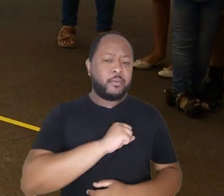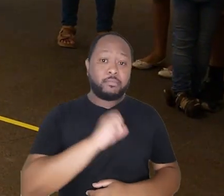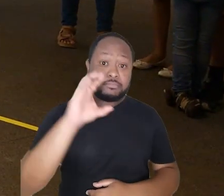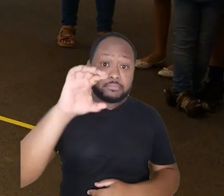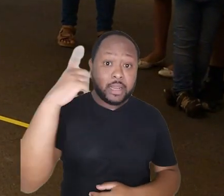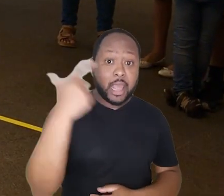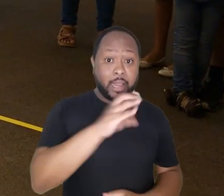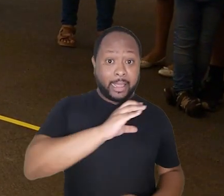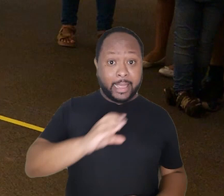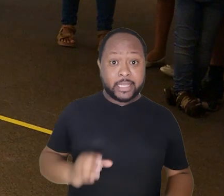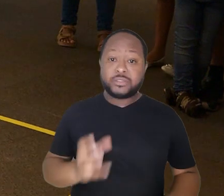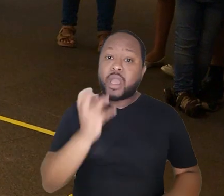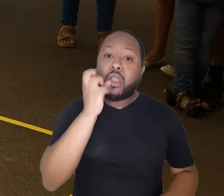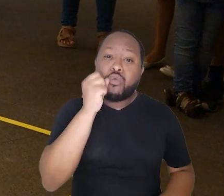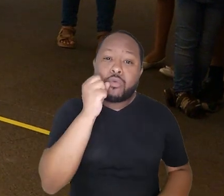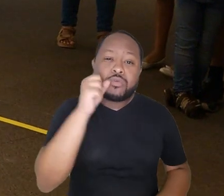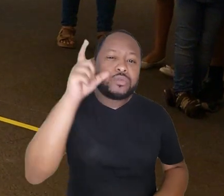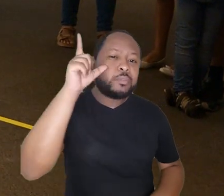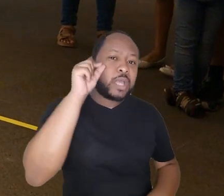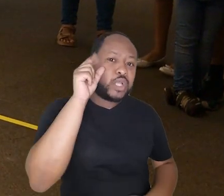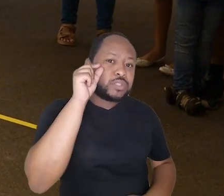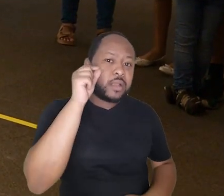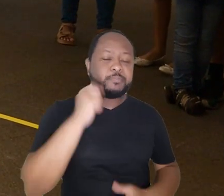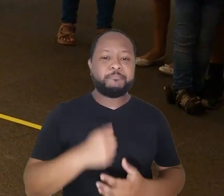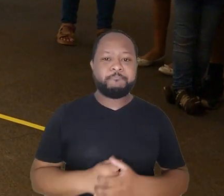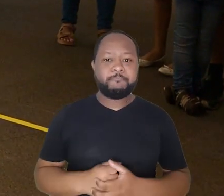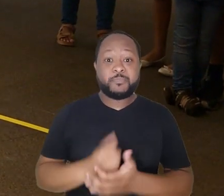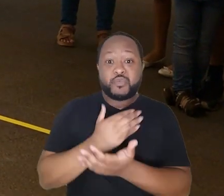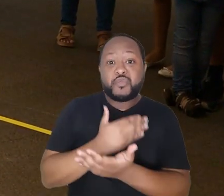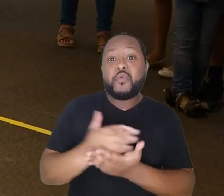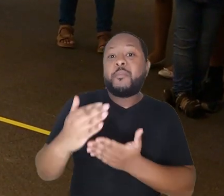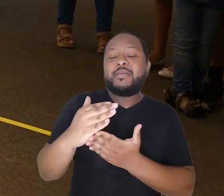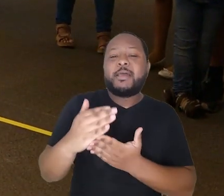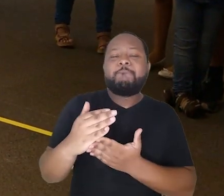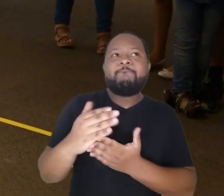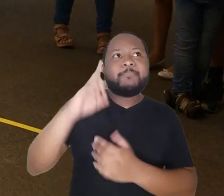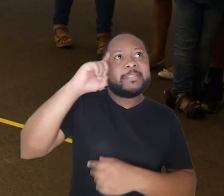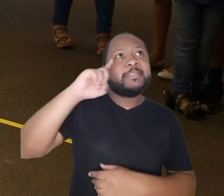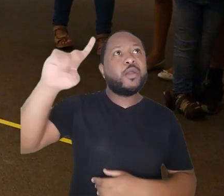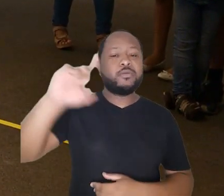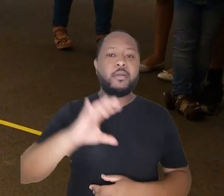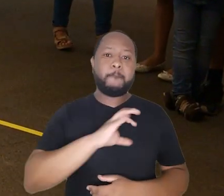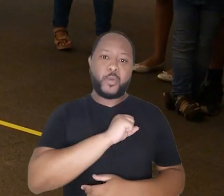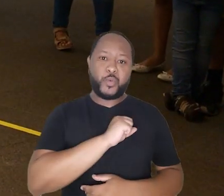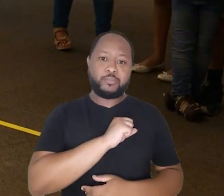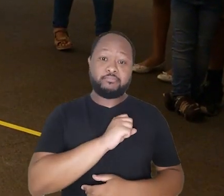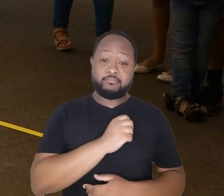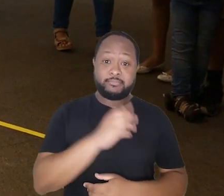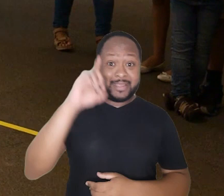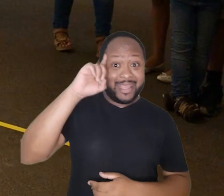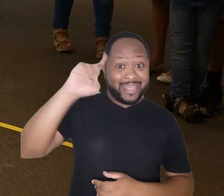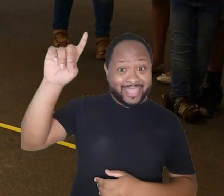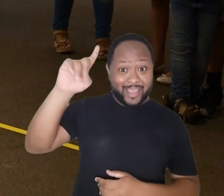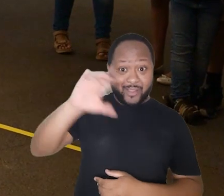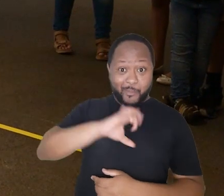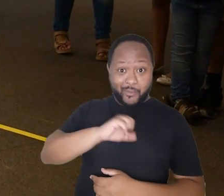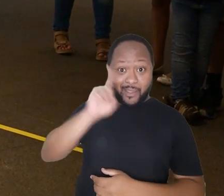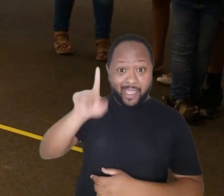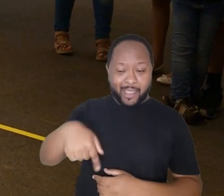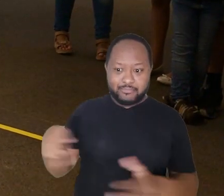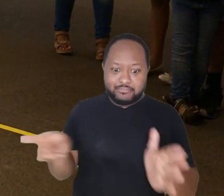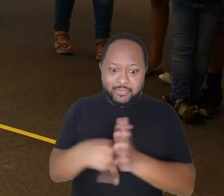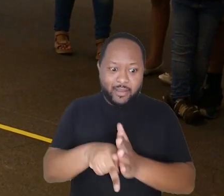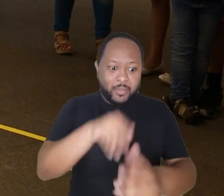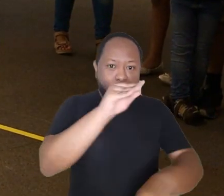maracujá. Vou começar pelo Deus amor. O Deus amor, esse Deus para cuidar